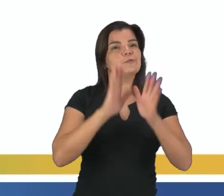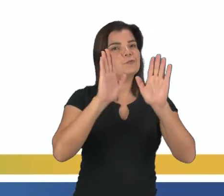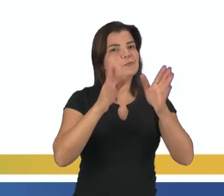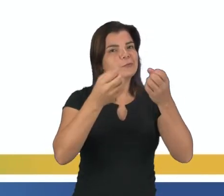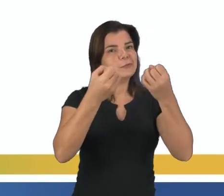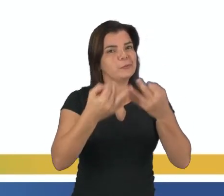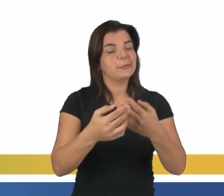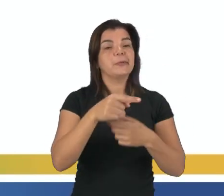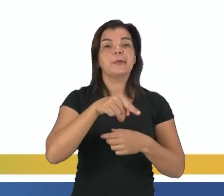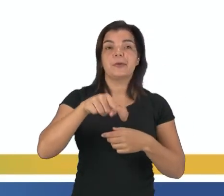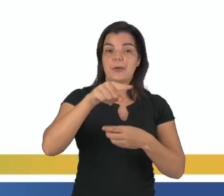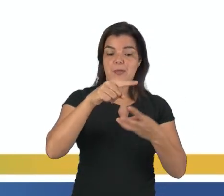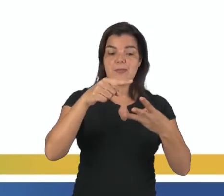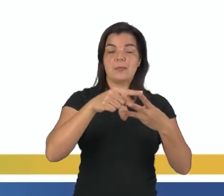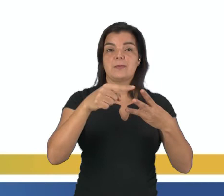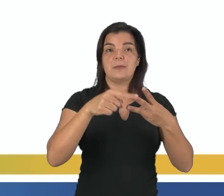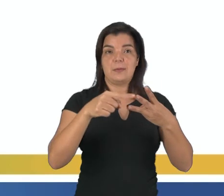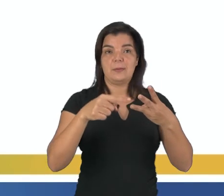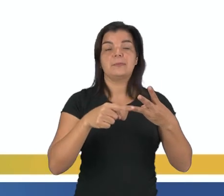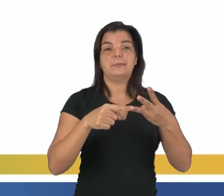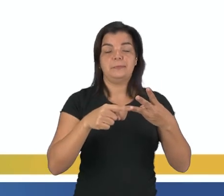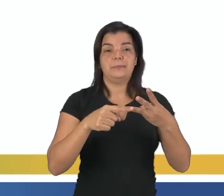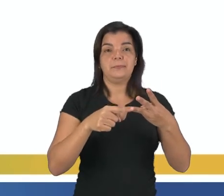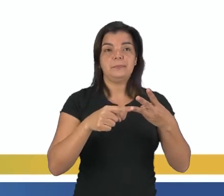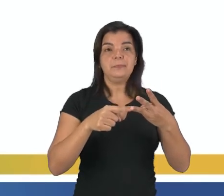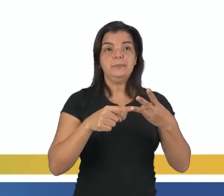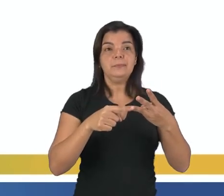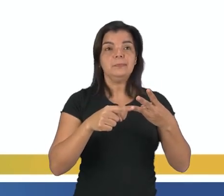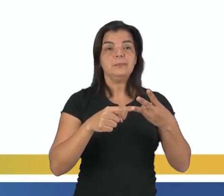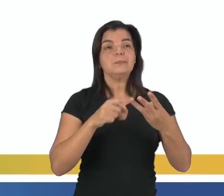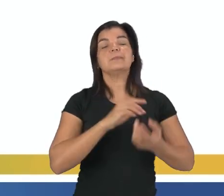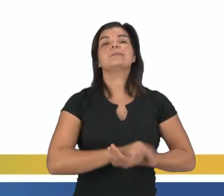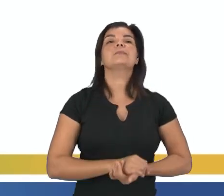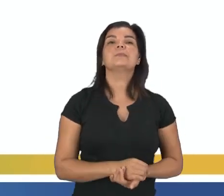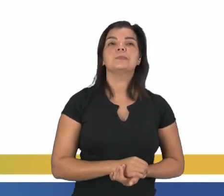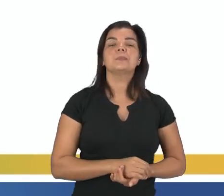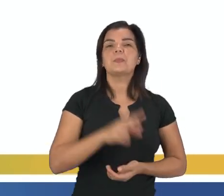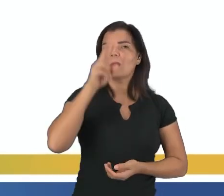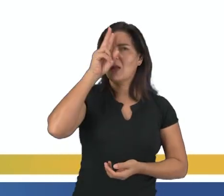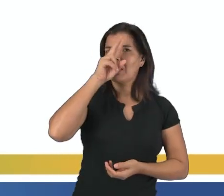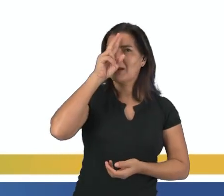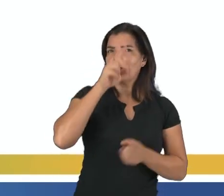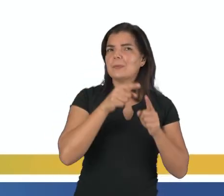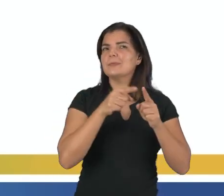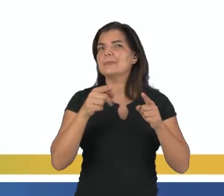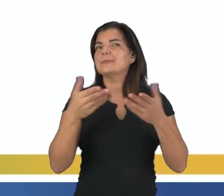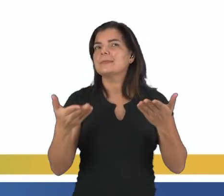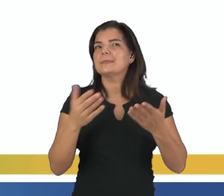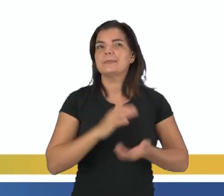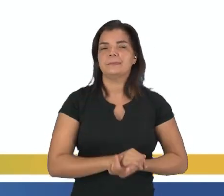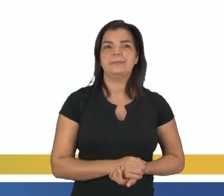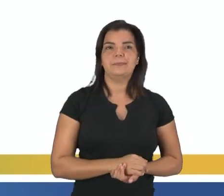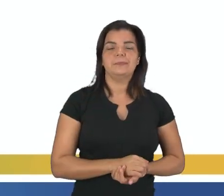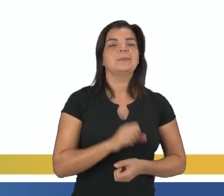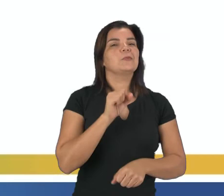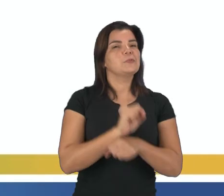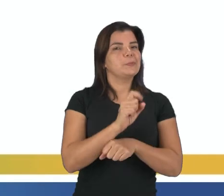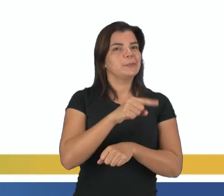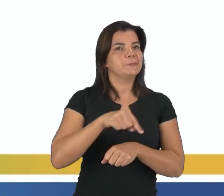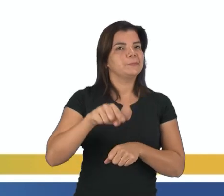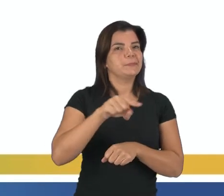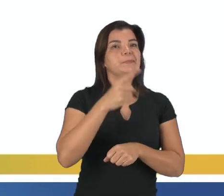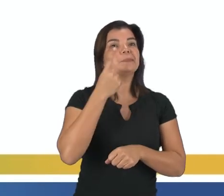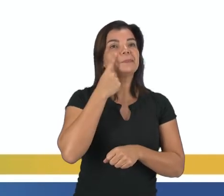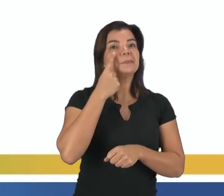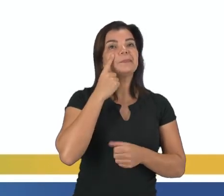eu falei para vocês que ela se divide em três partes ou três fases lembra que fazem são essas Espero que sim